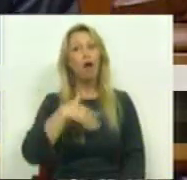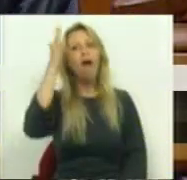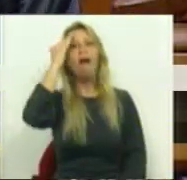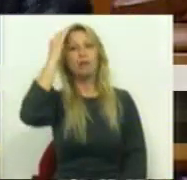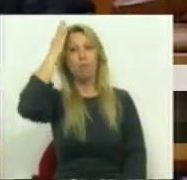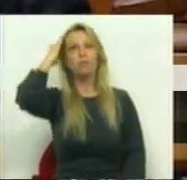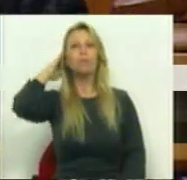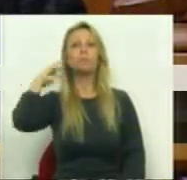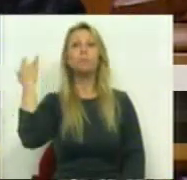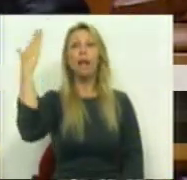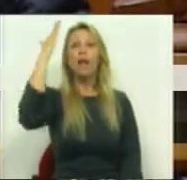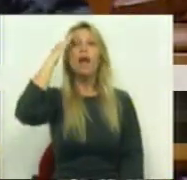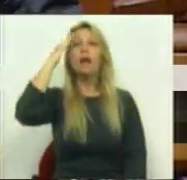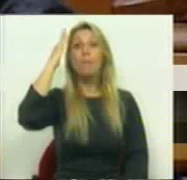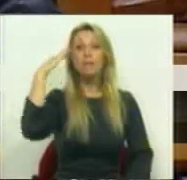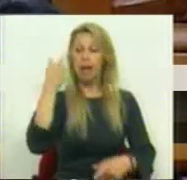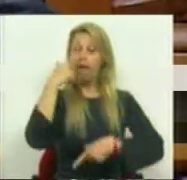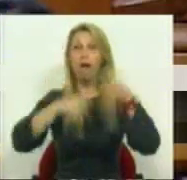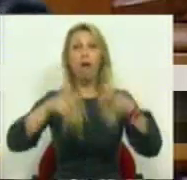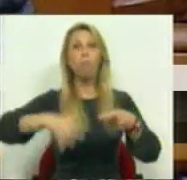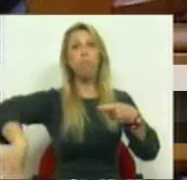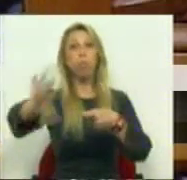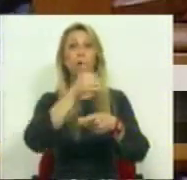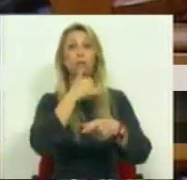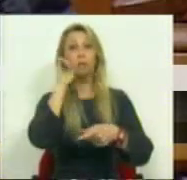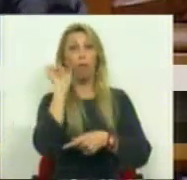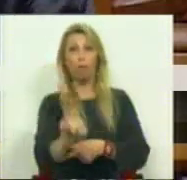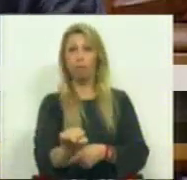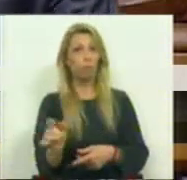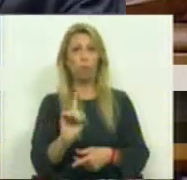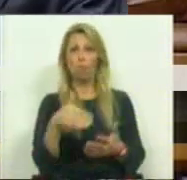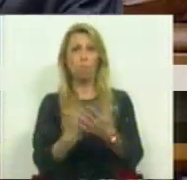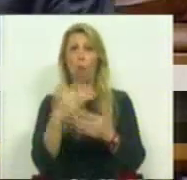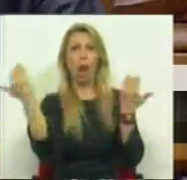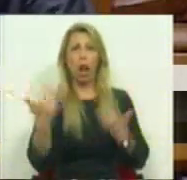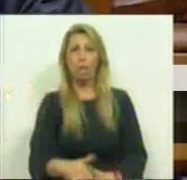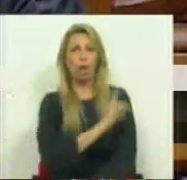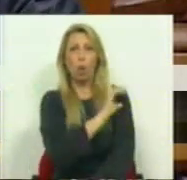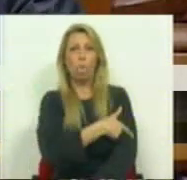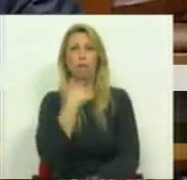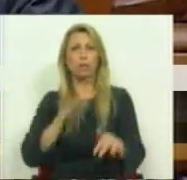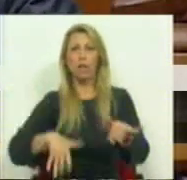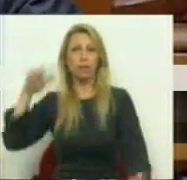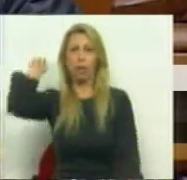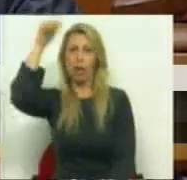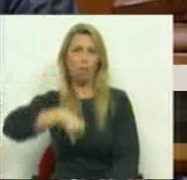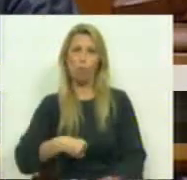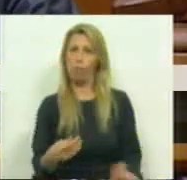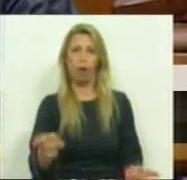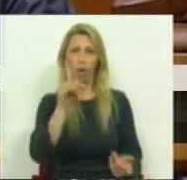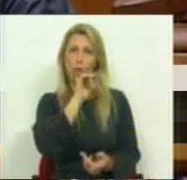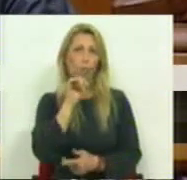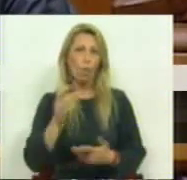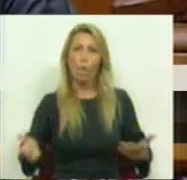entendemos que a capacidade das populações decidirem não limita a competência da Assembleia da República.